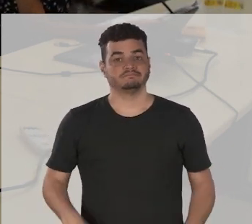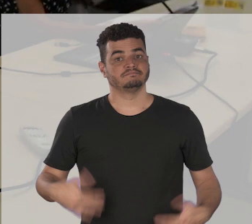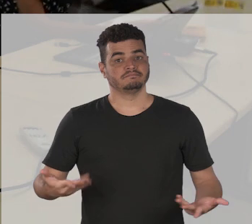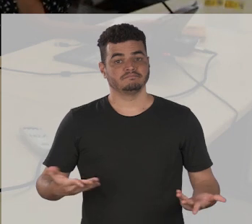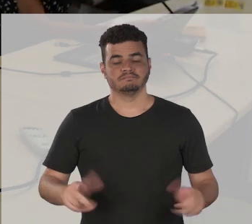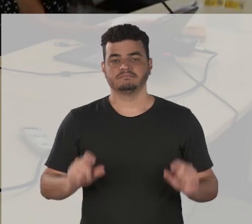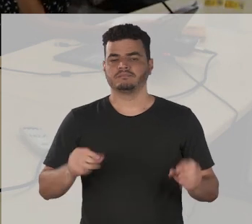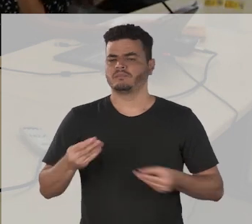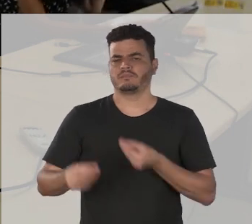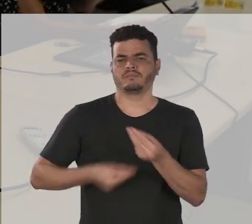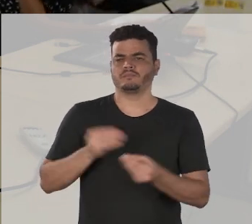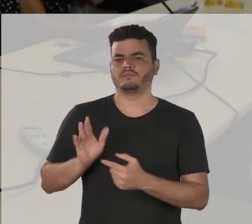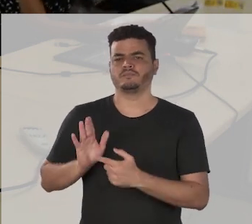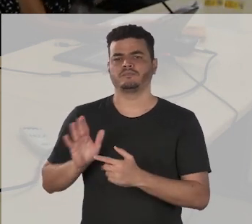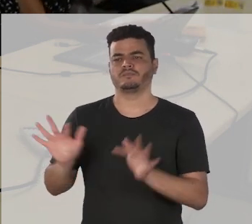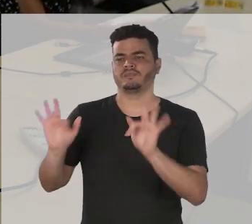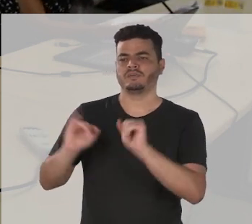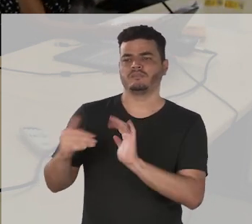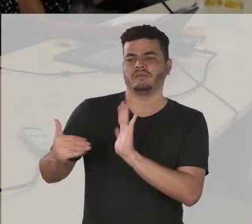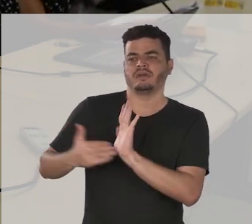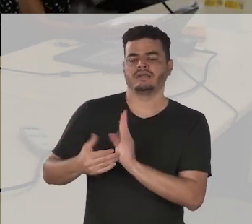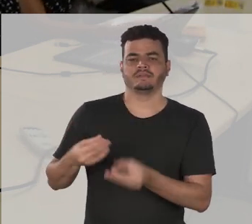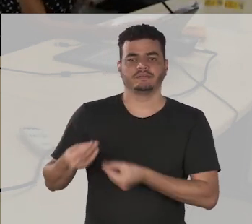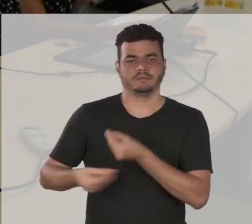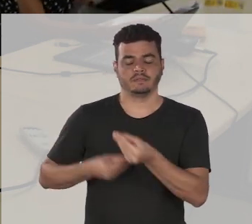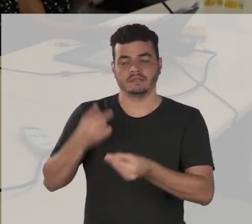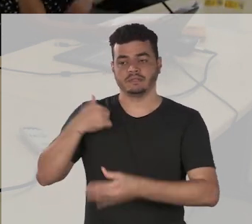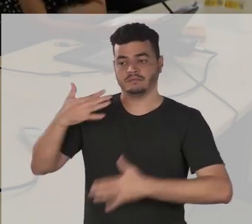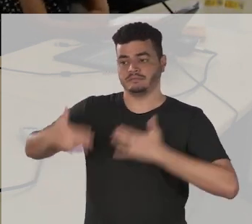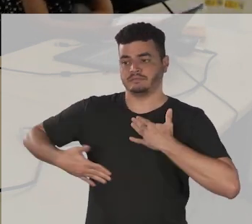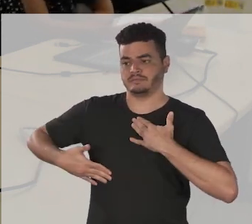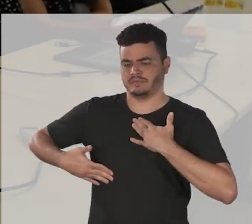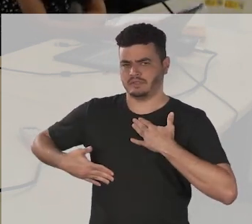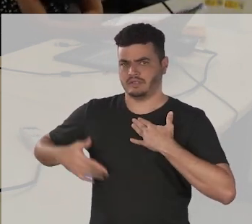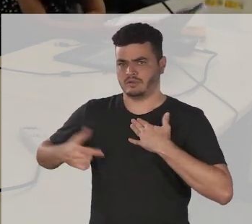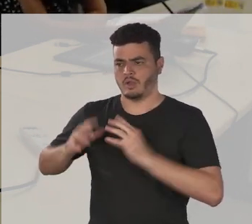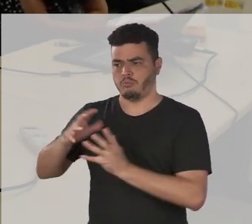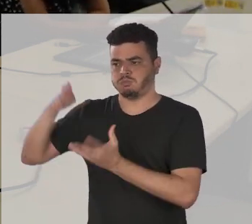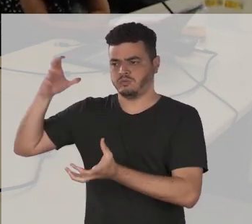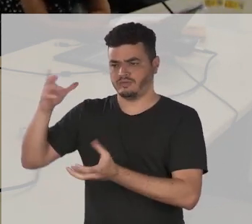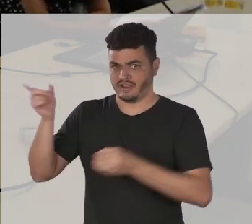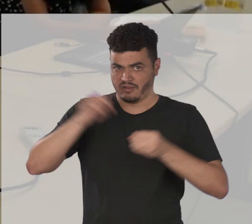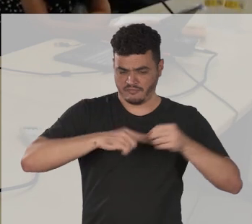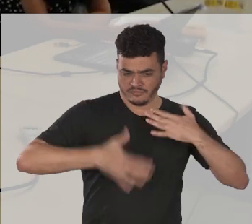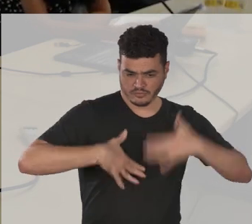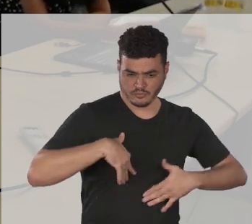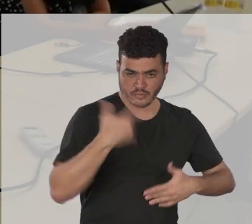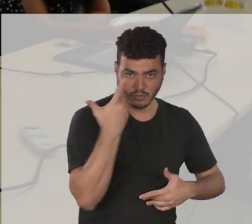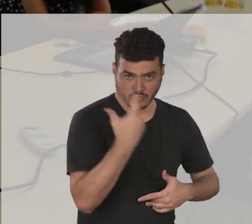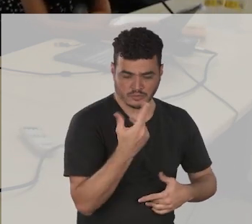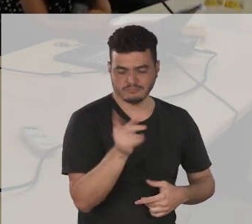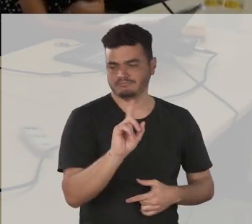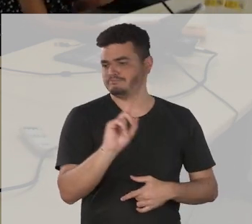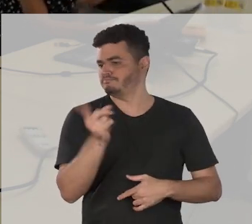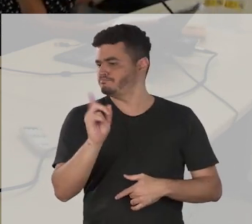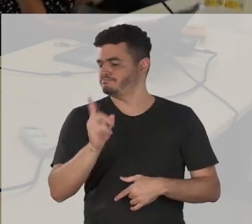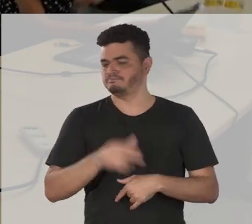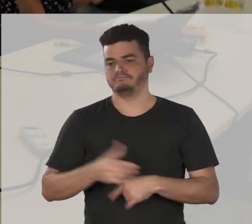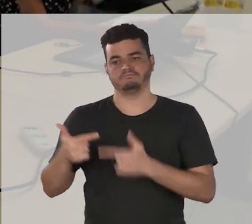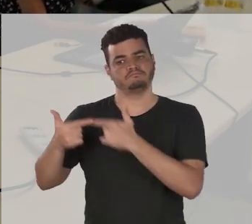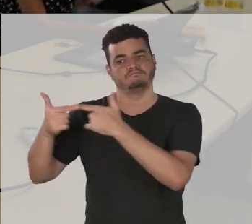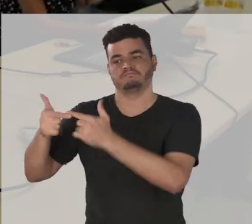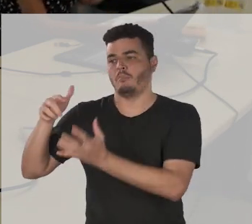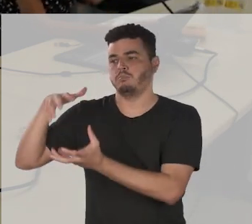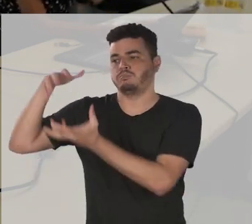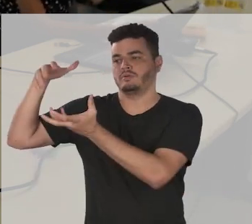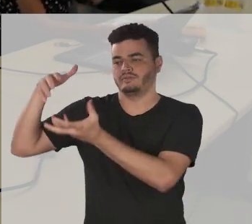Então, desse modo, permanece no final, né? Então, a transformação aqui não se reverte. Assim se